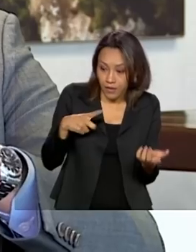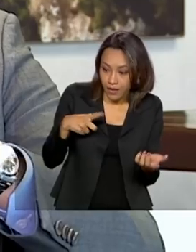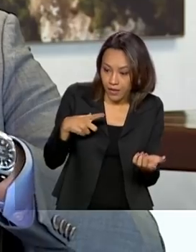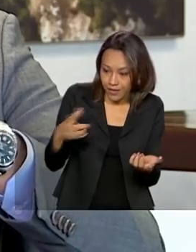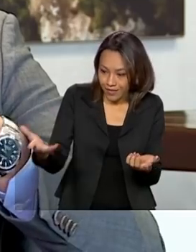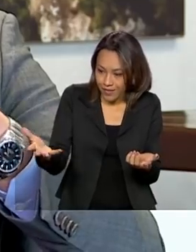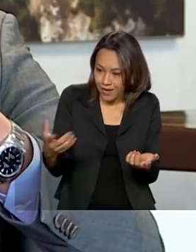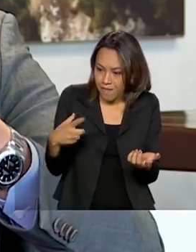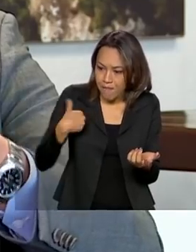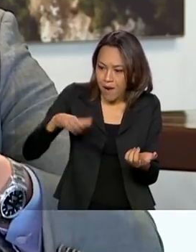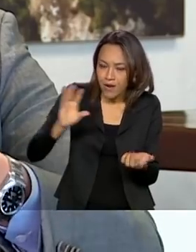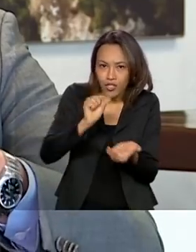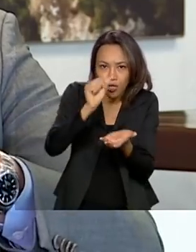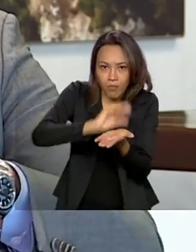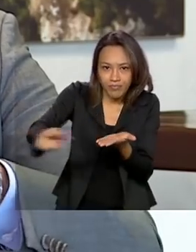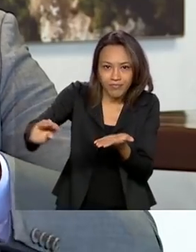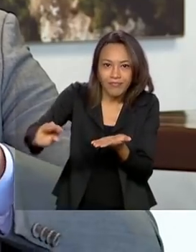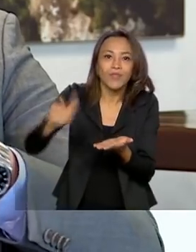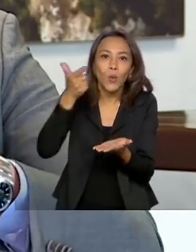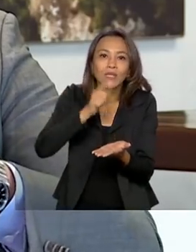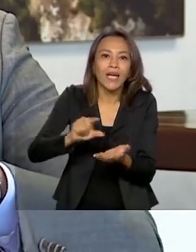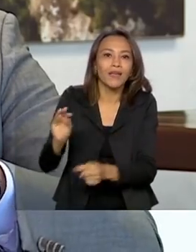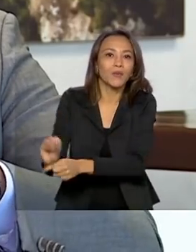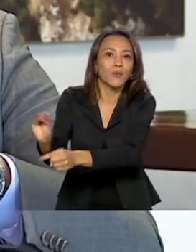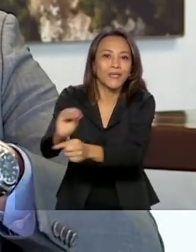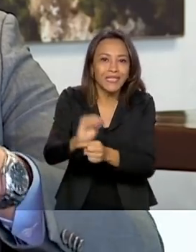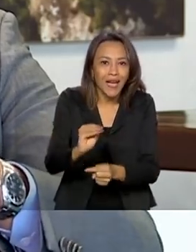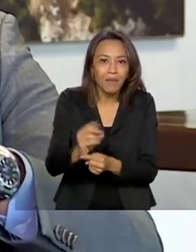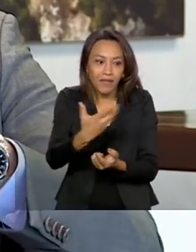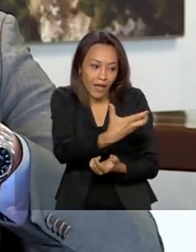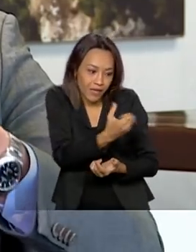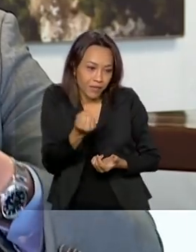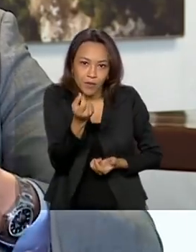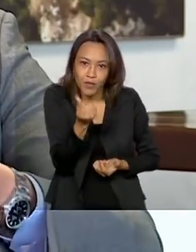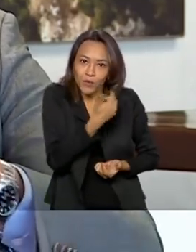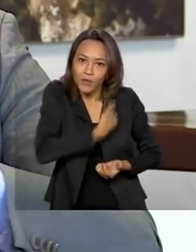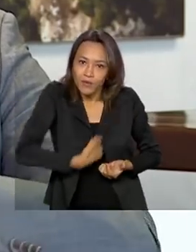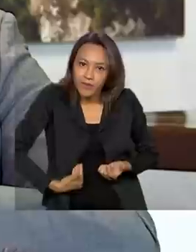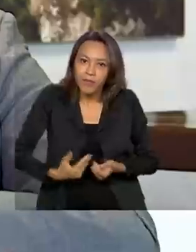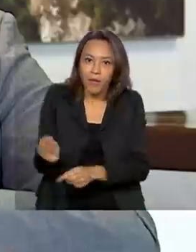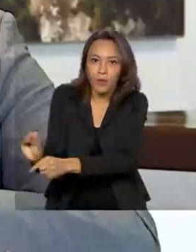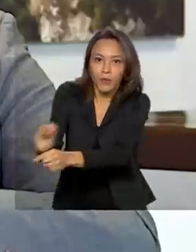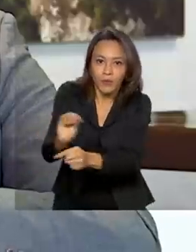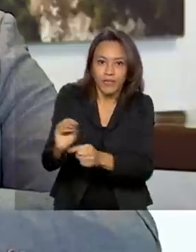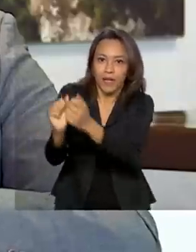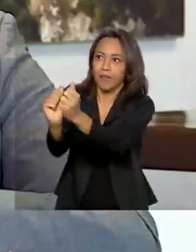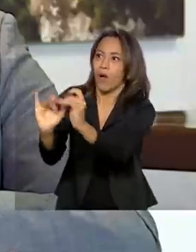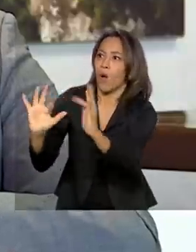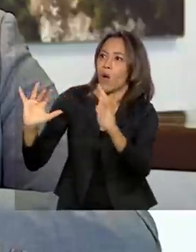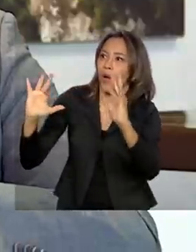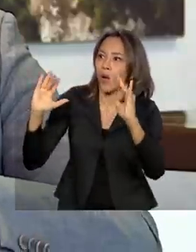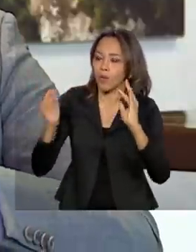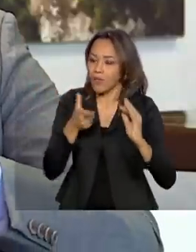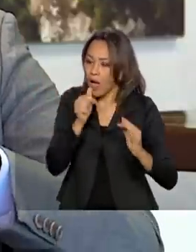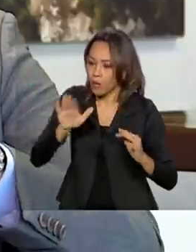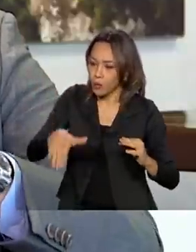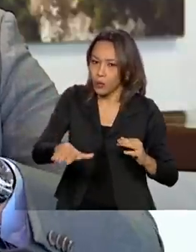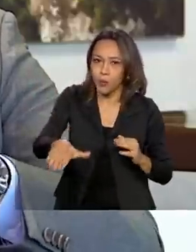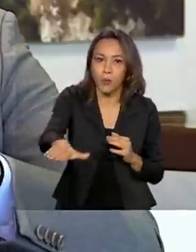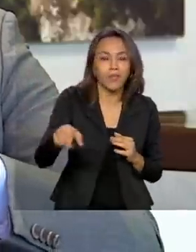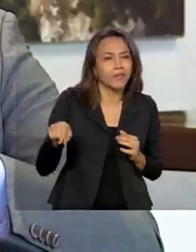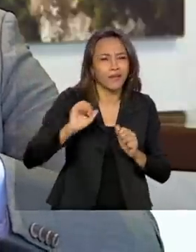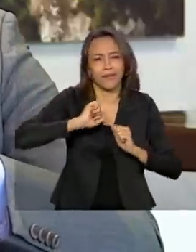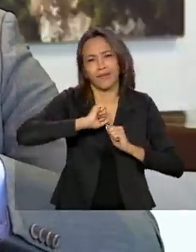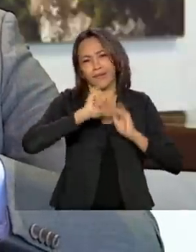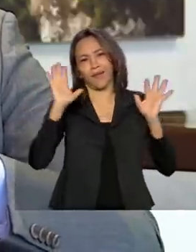receita a pessoa tem mais condições de continuar cuidando do meio ambiente ou de melhorar ainda mais o cuidado com o meio ambiente, e esse é um exemplo